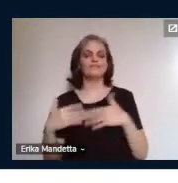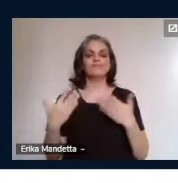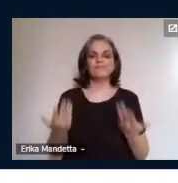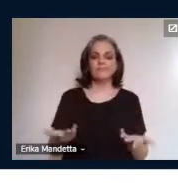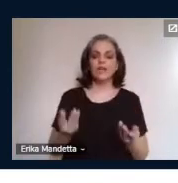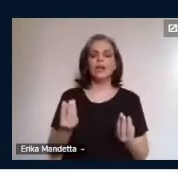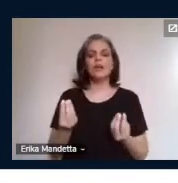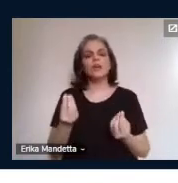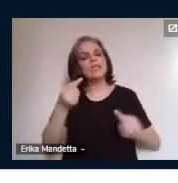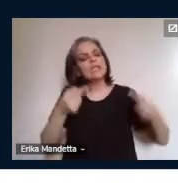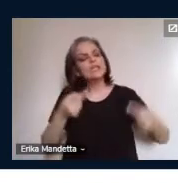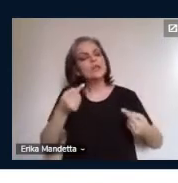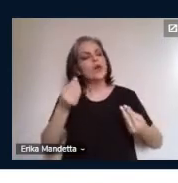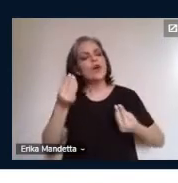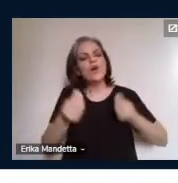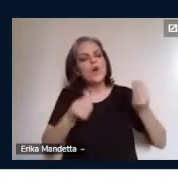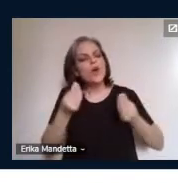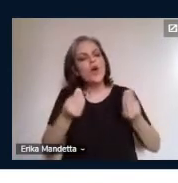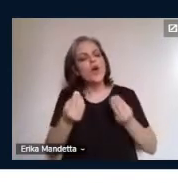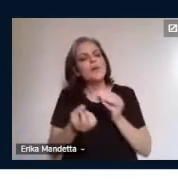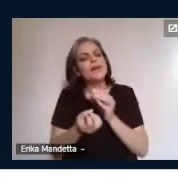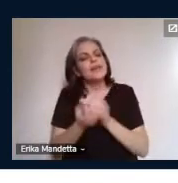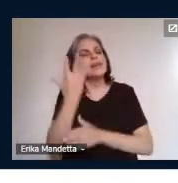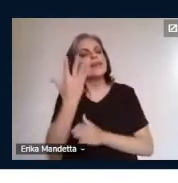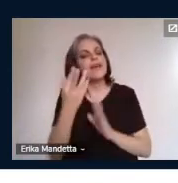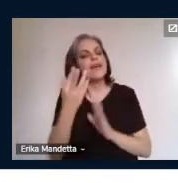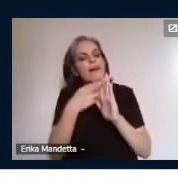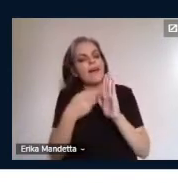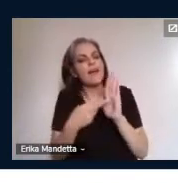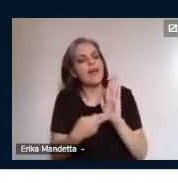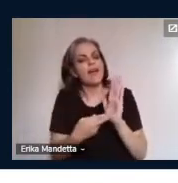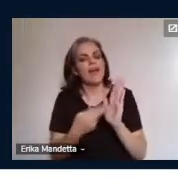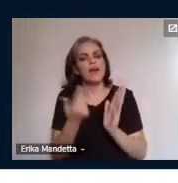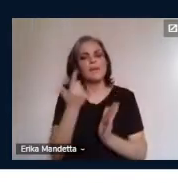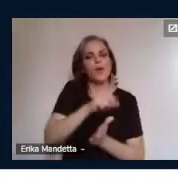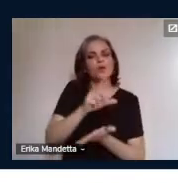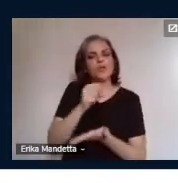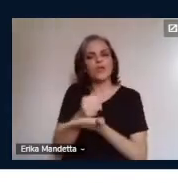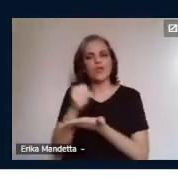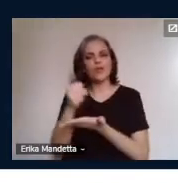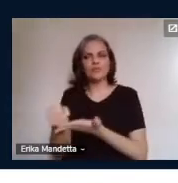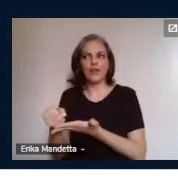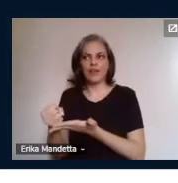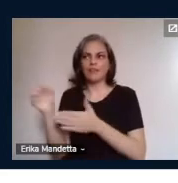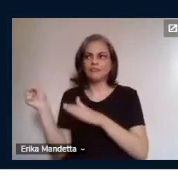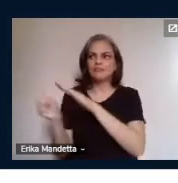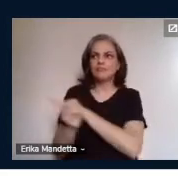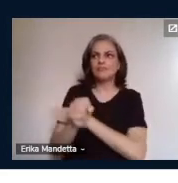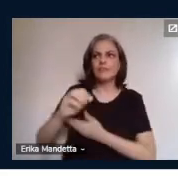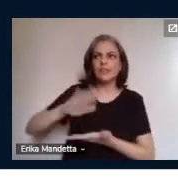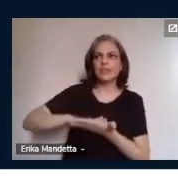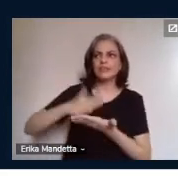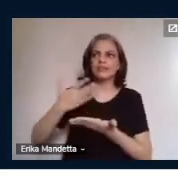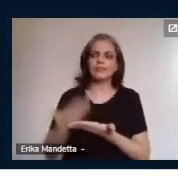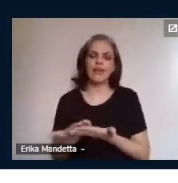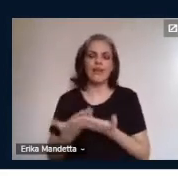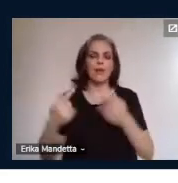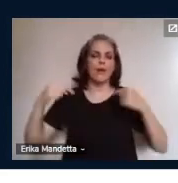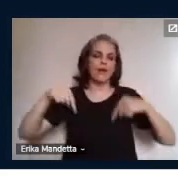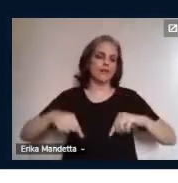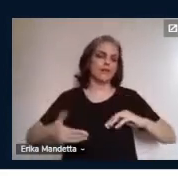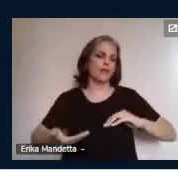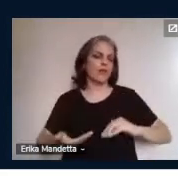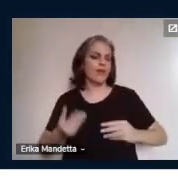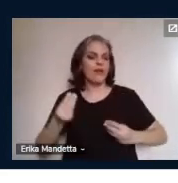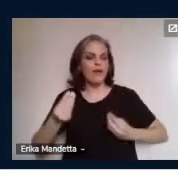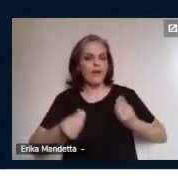vamos estabelecer critérios para contratar os intérpretes que atuam aqui no Congresso.